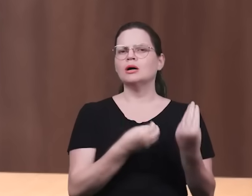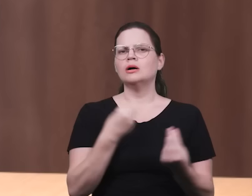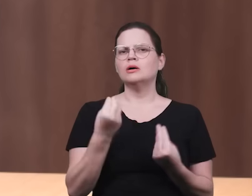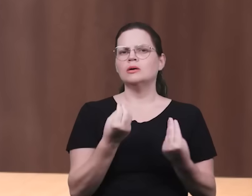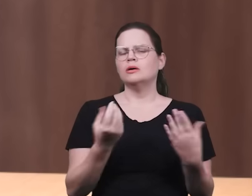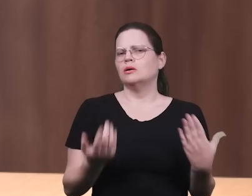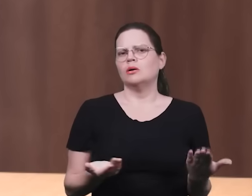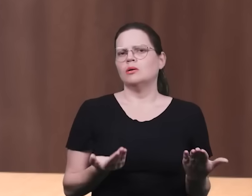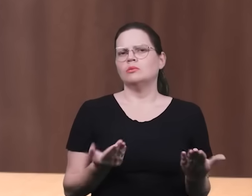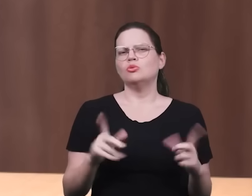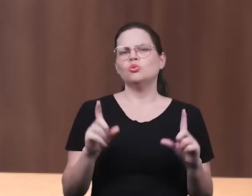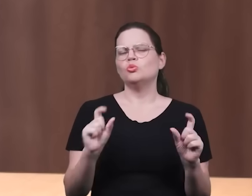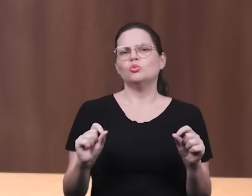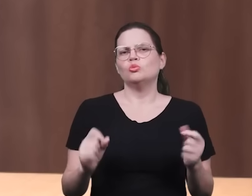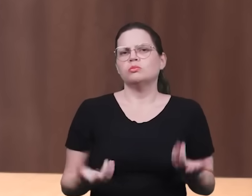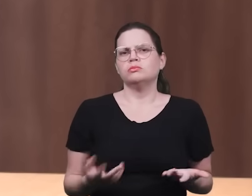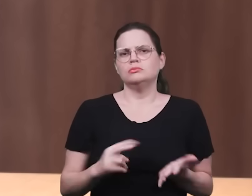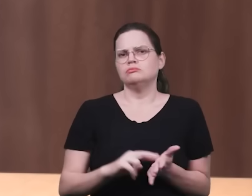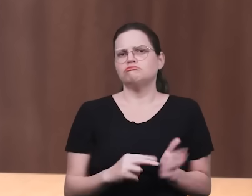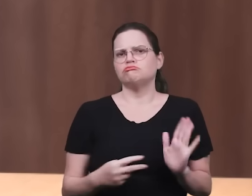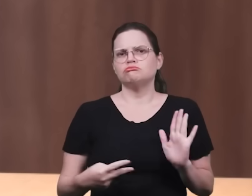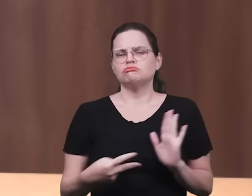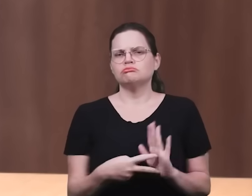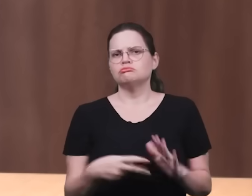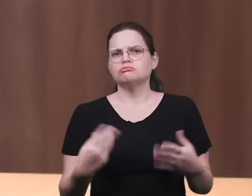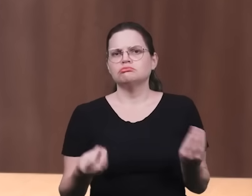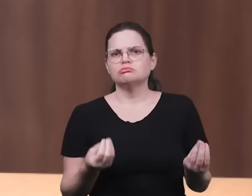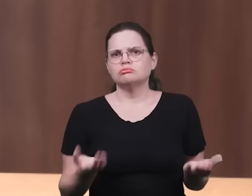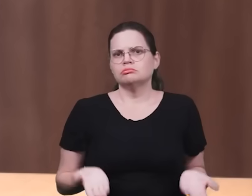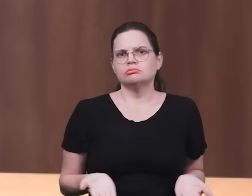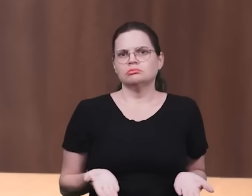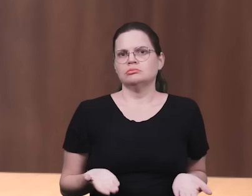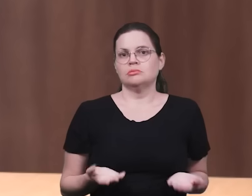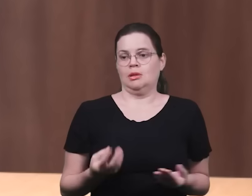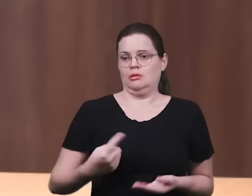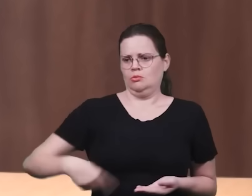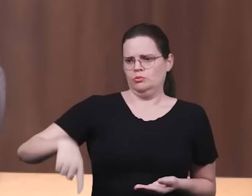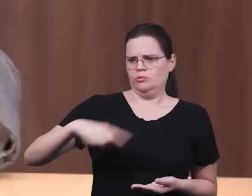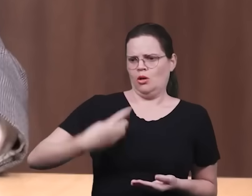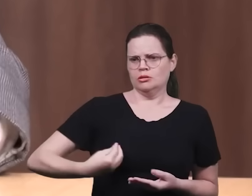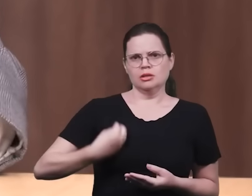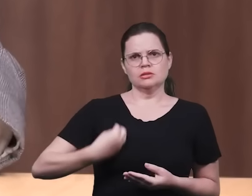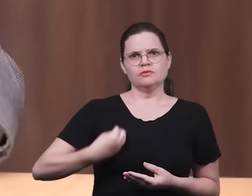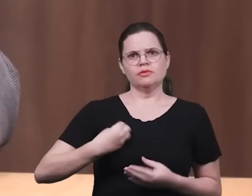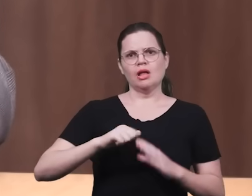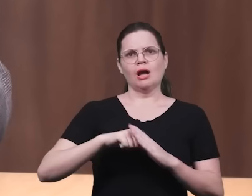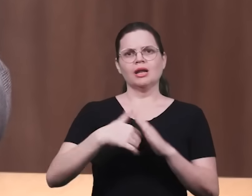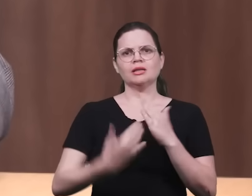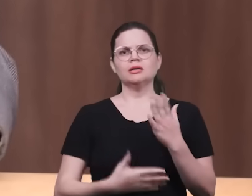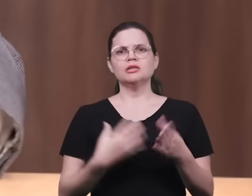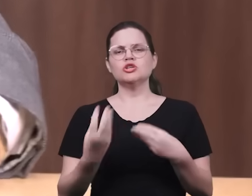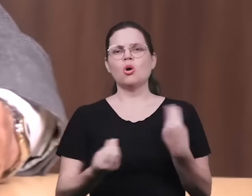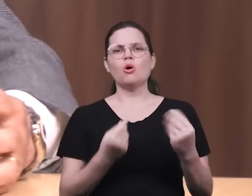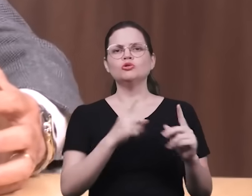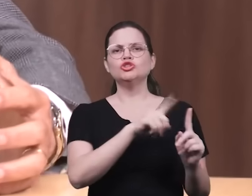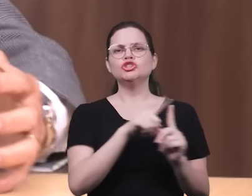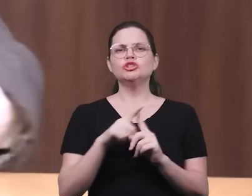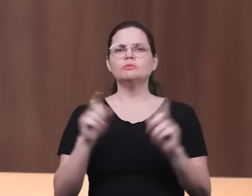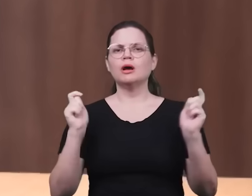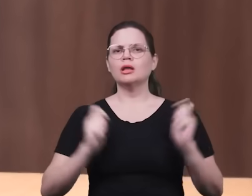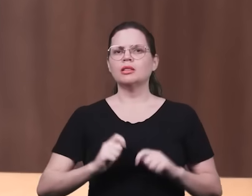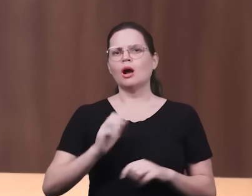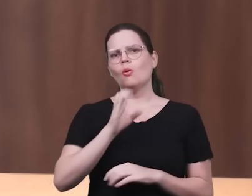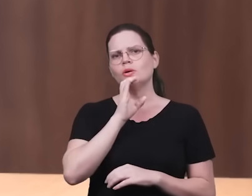se apresenta, para os irmãos ouvirem, como é que esse dom se apresenta na vida da igreja? Quais as formas que ele